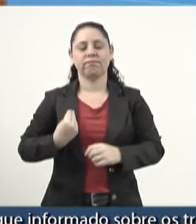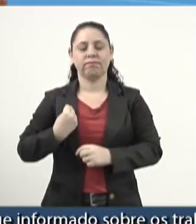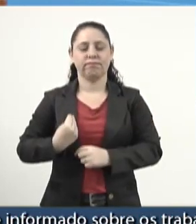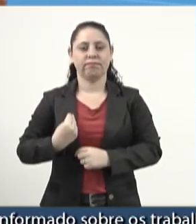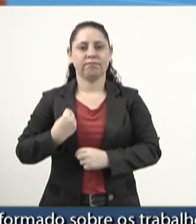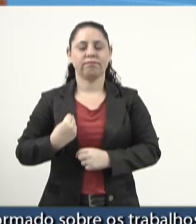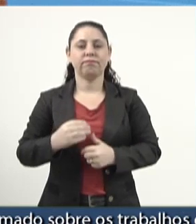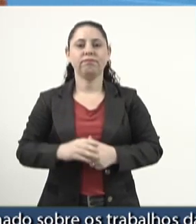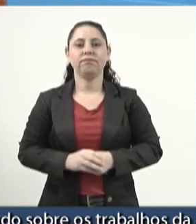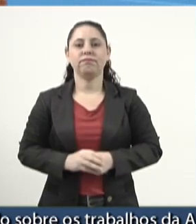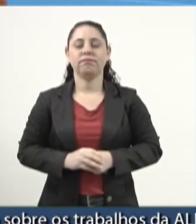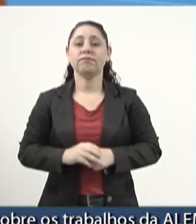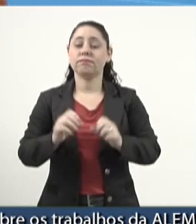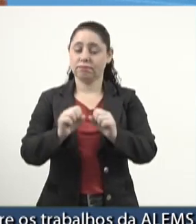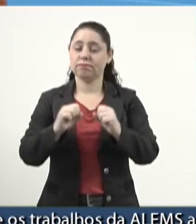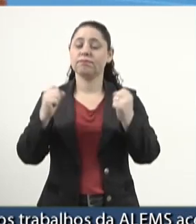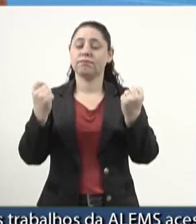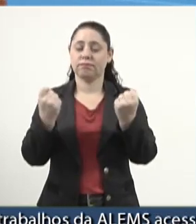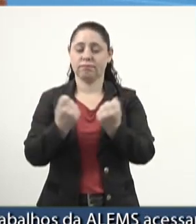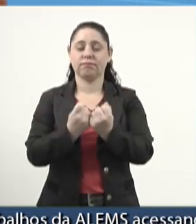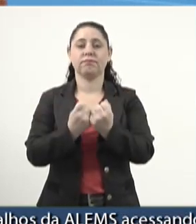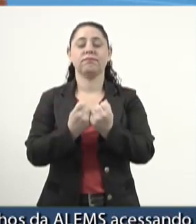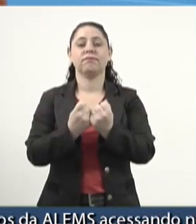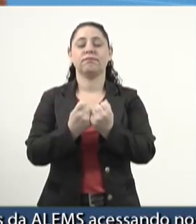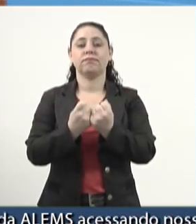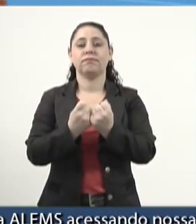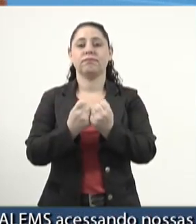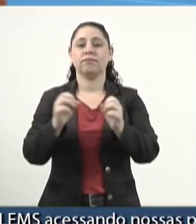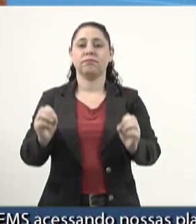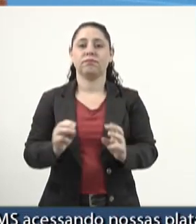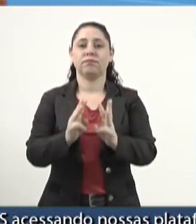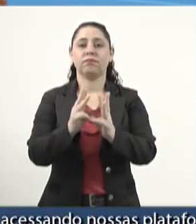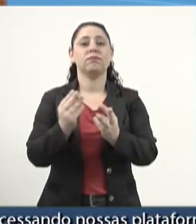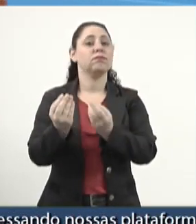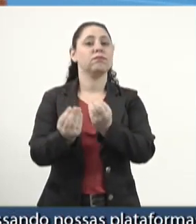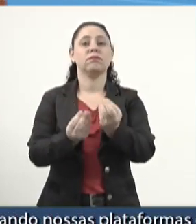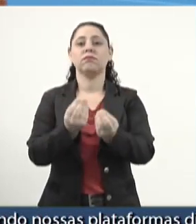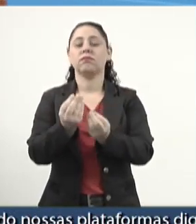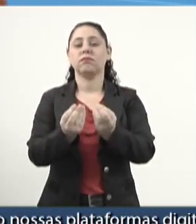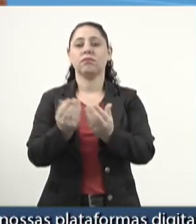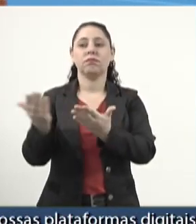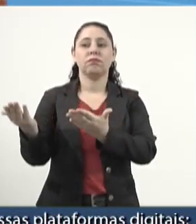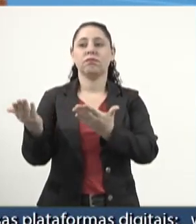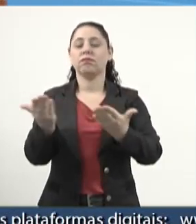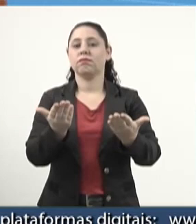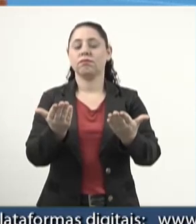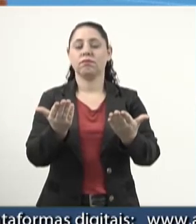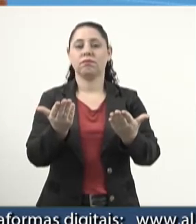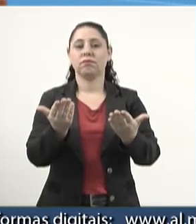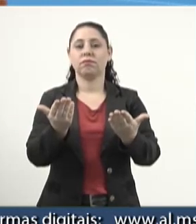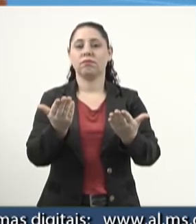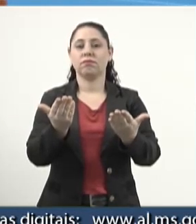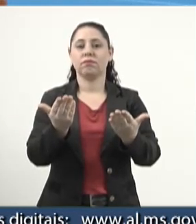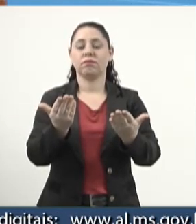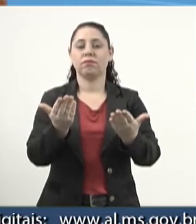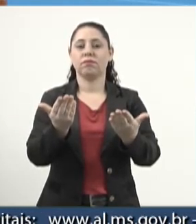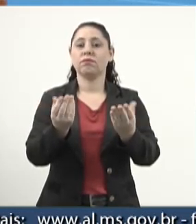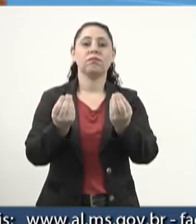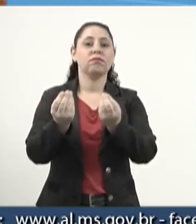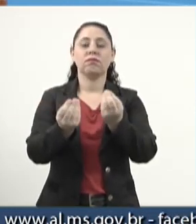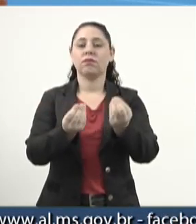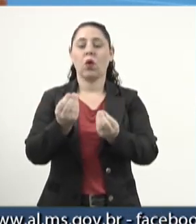presentes na Assembleia da ONU e de como era recebido e de como